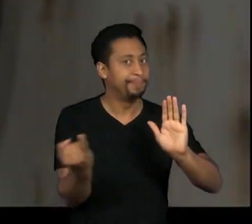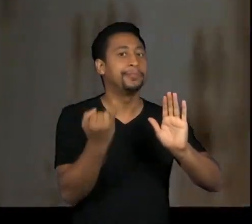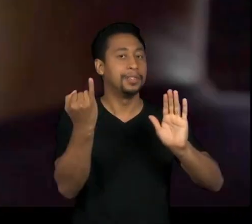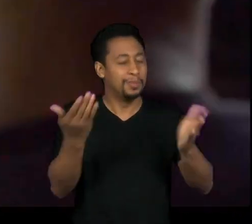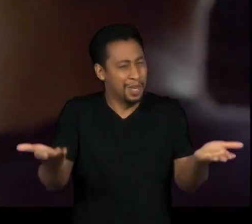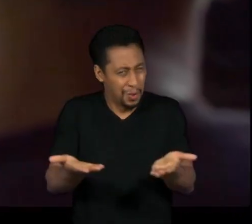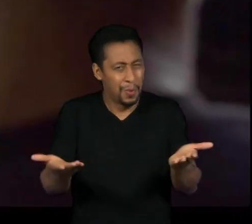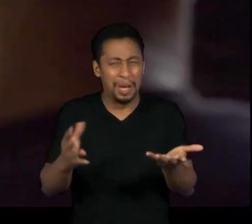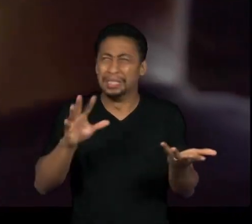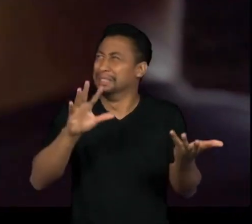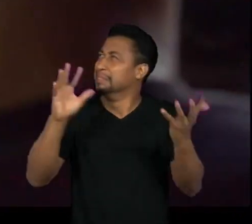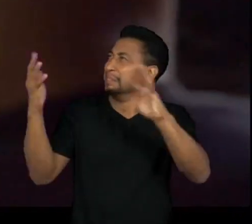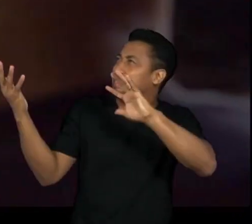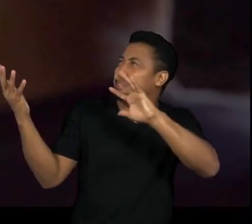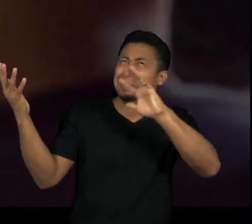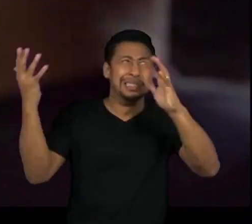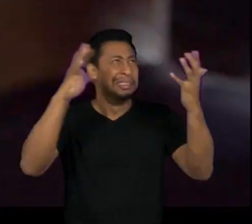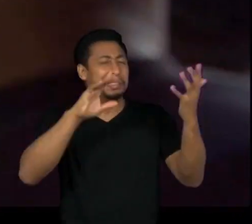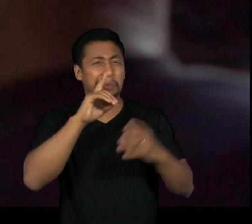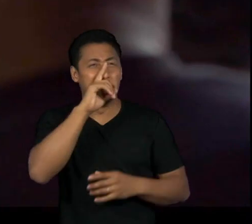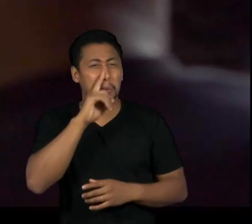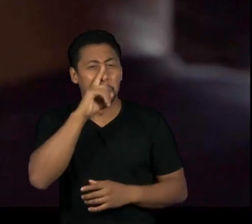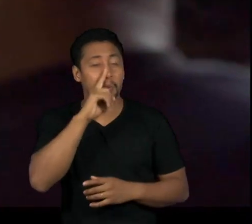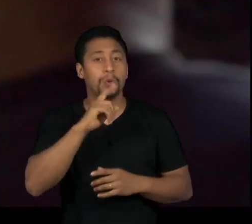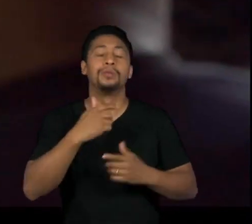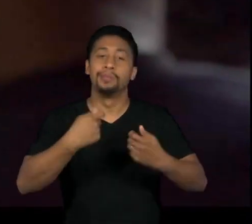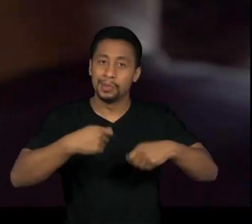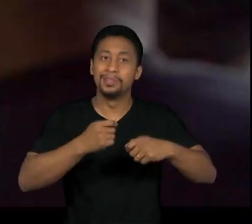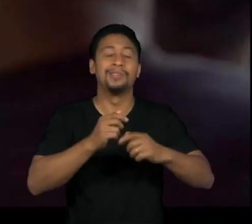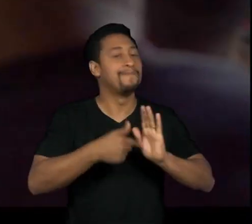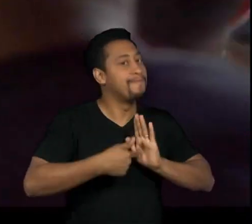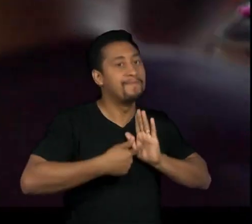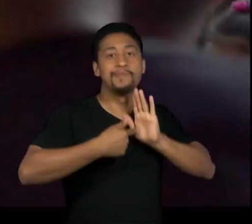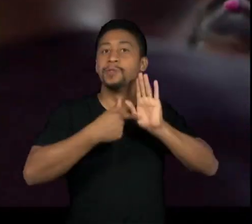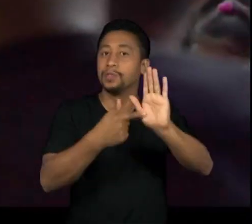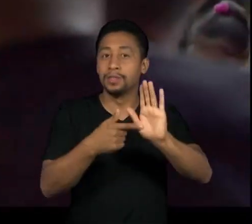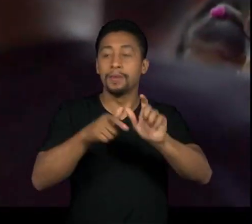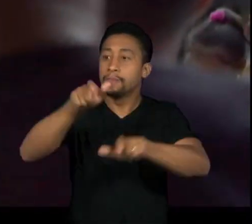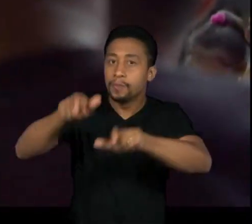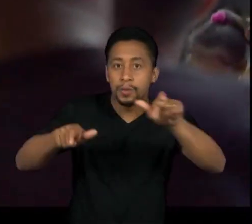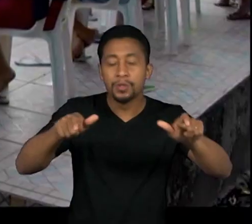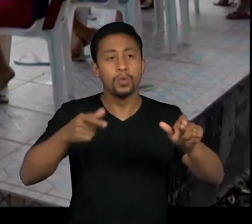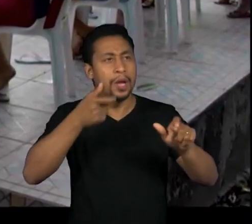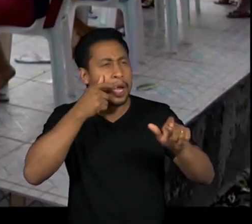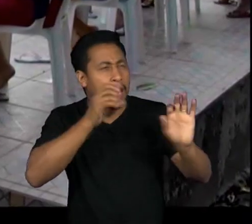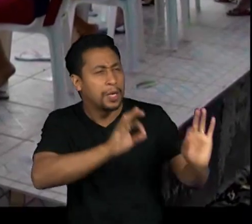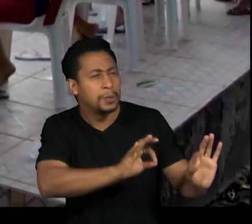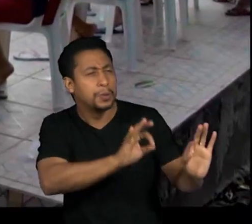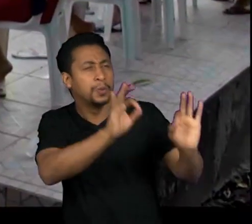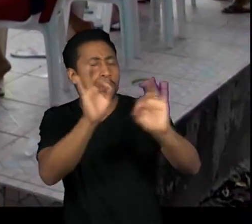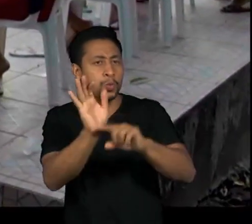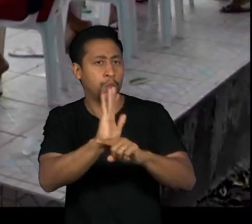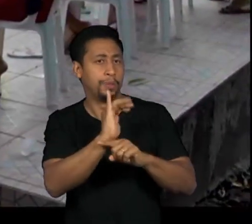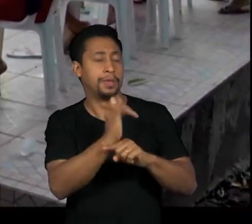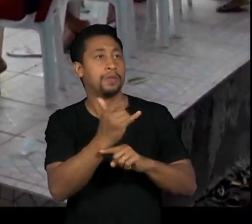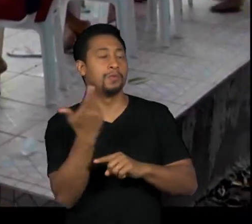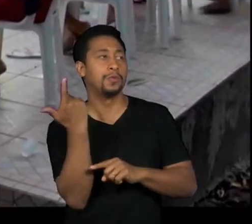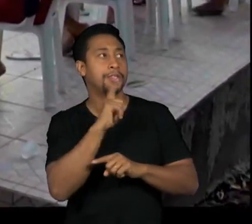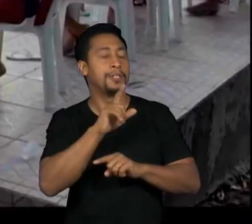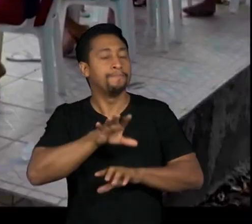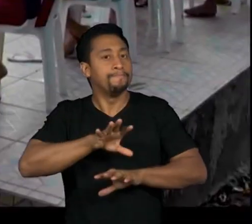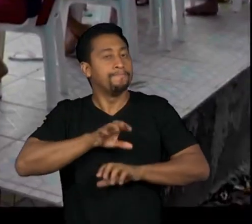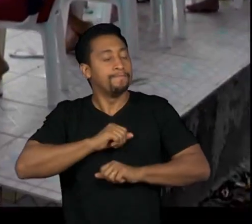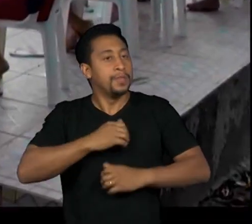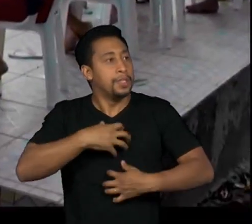tem hoje, para esses desafios que se apresentam para a preservação da floresta, seja a floresta de terra firme,